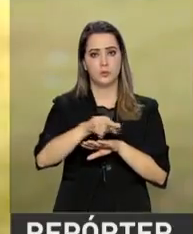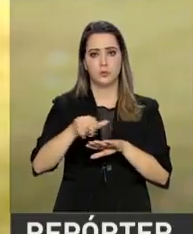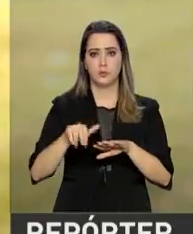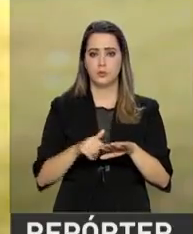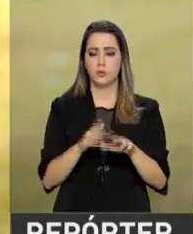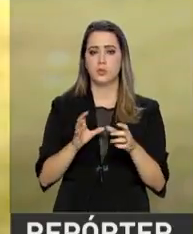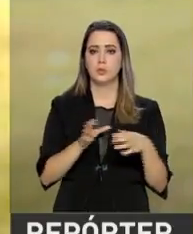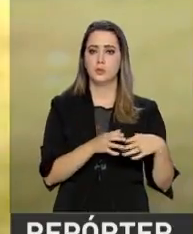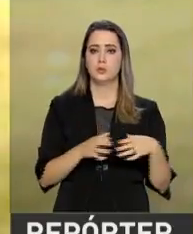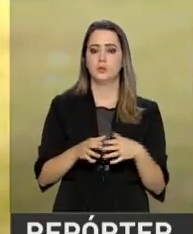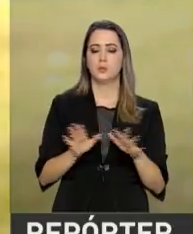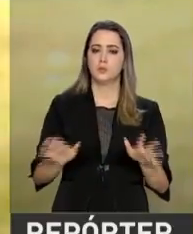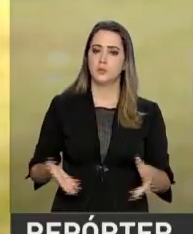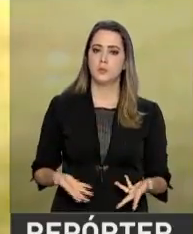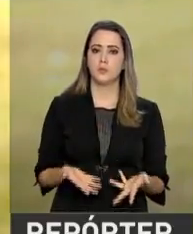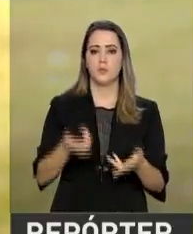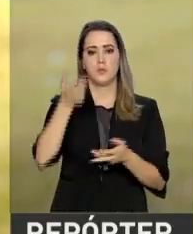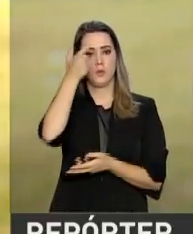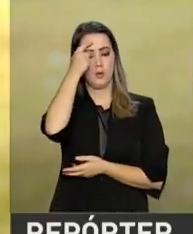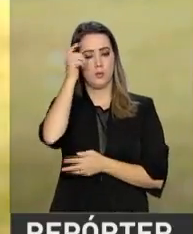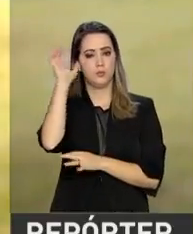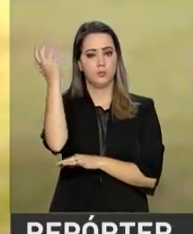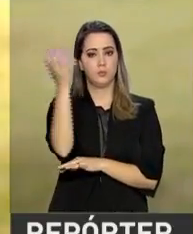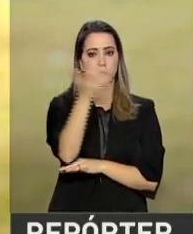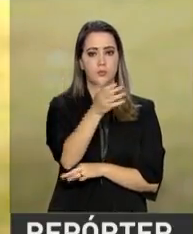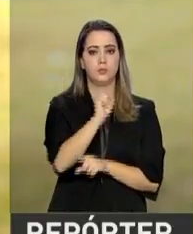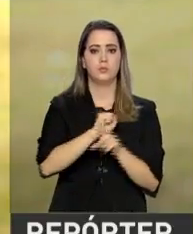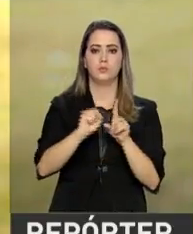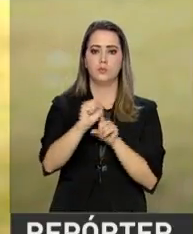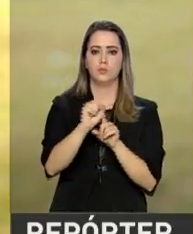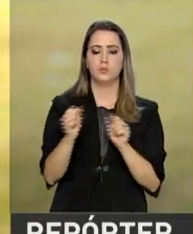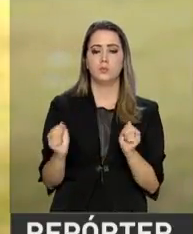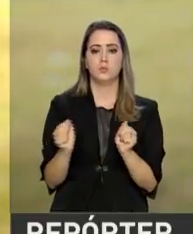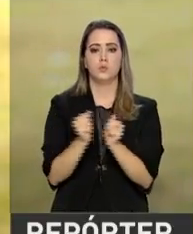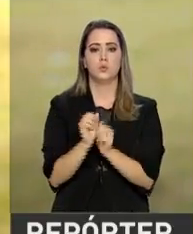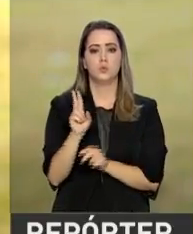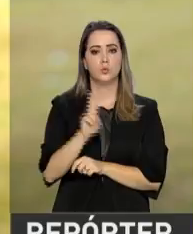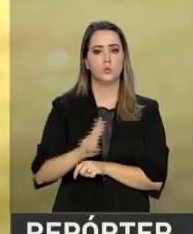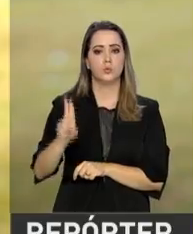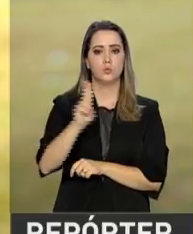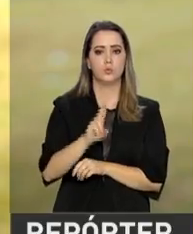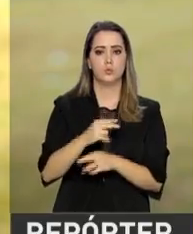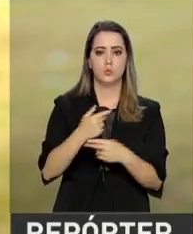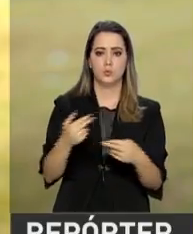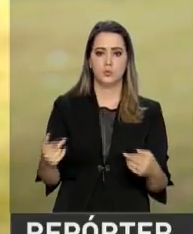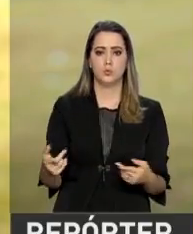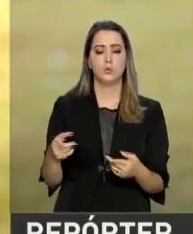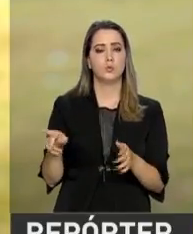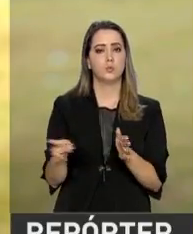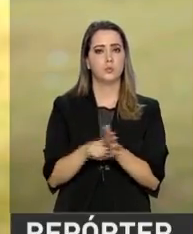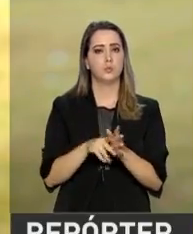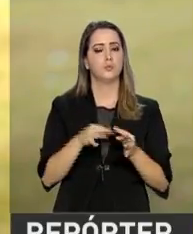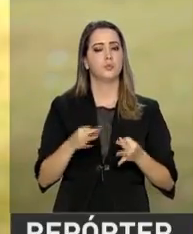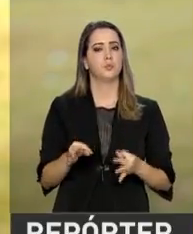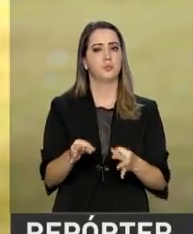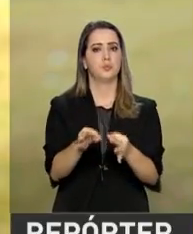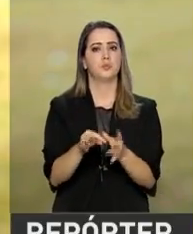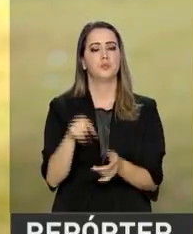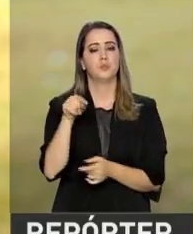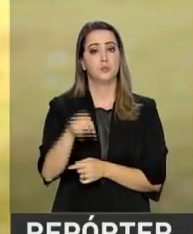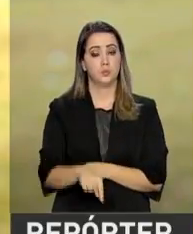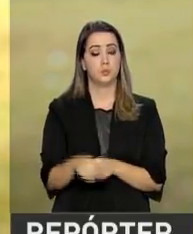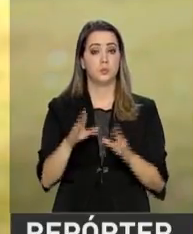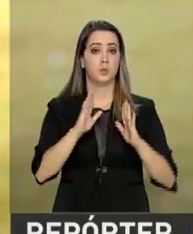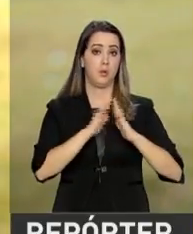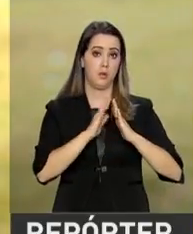e ações para promover a consciência ambiental e social com o uso de ferramentas tecnológicas. Além dos moradores daqui,